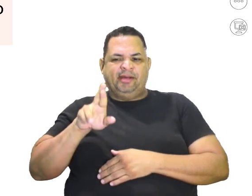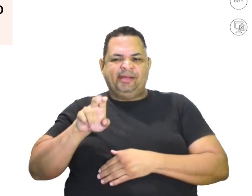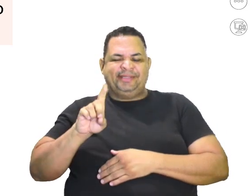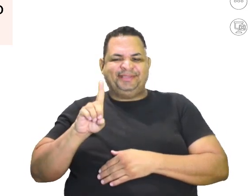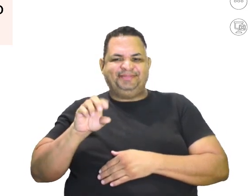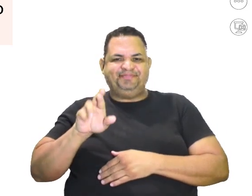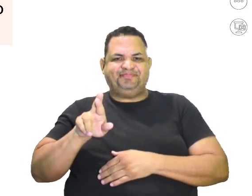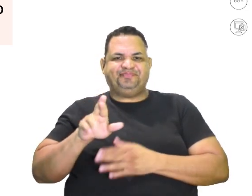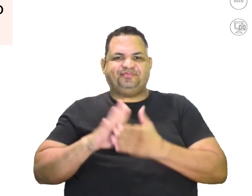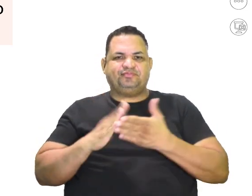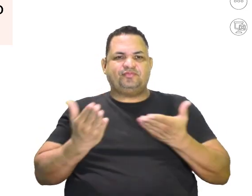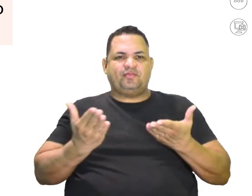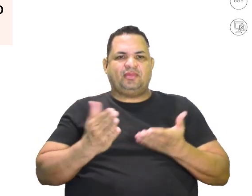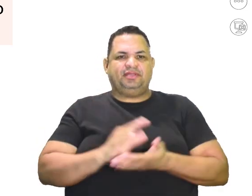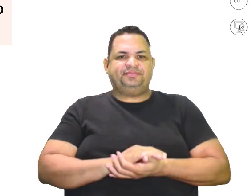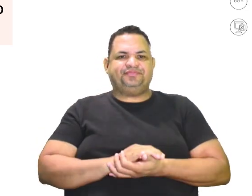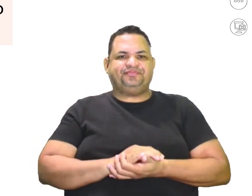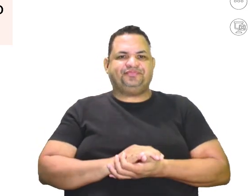professor de Química,